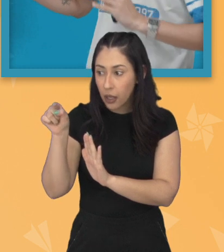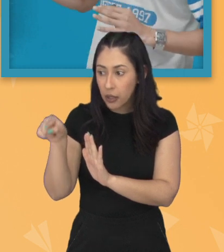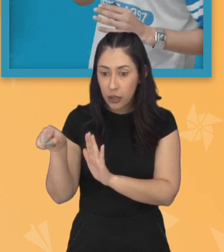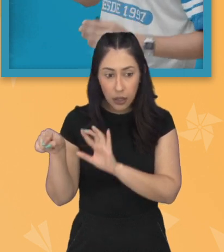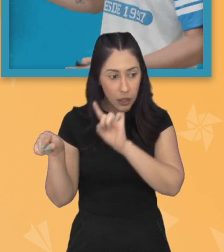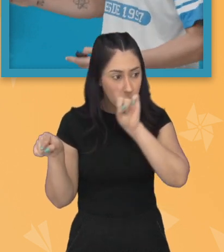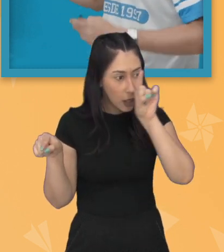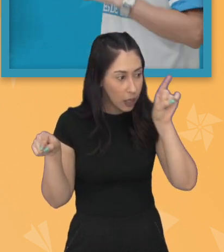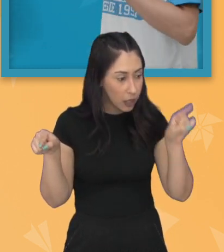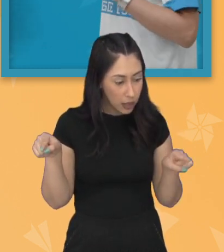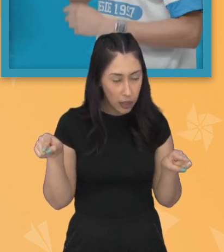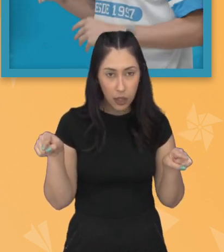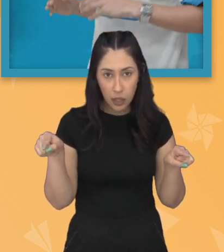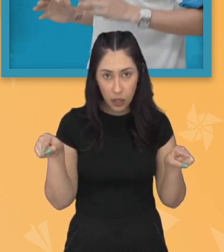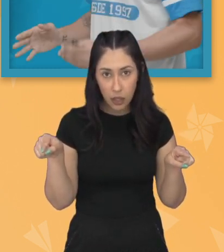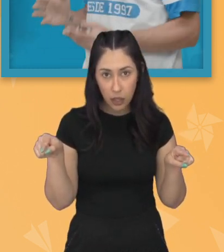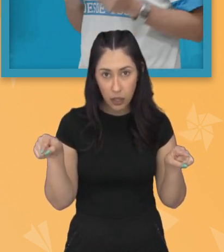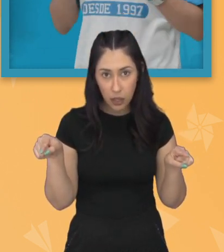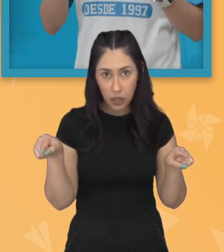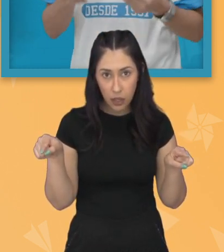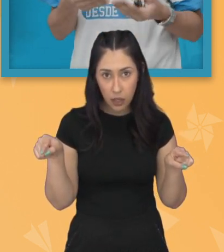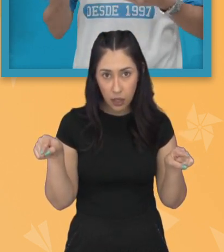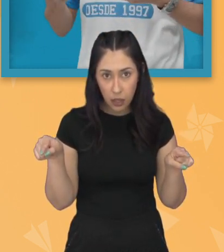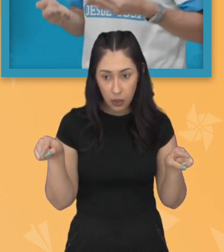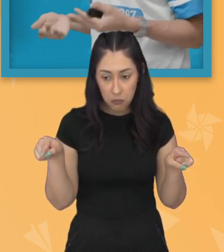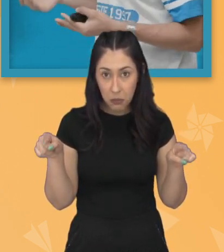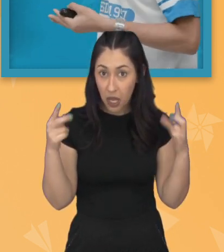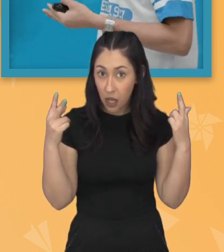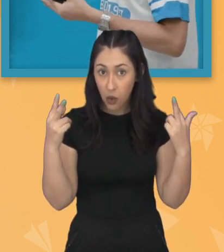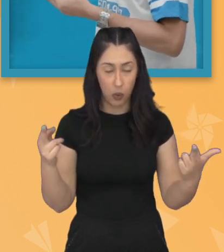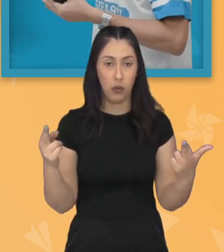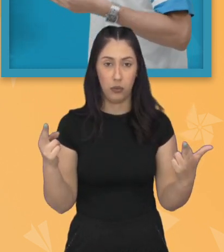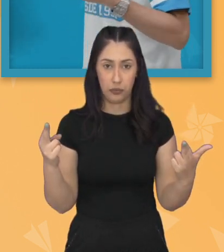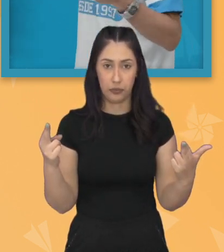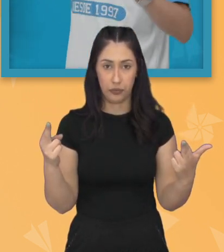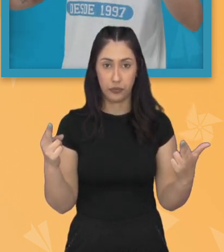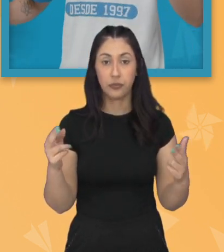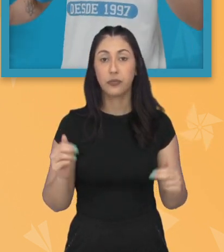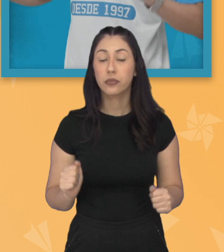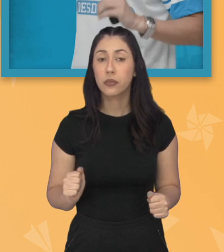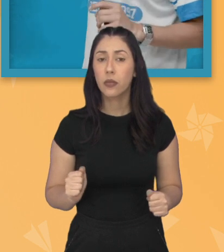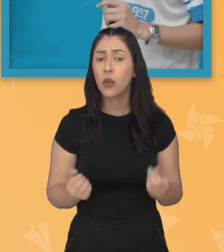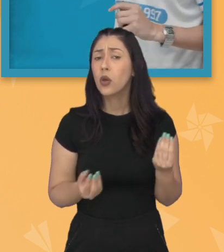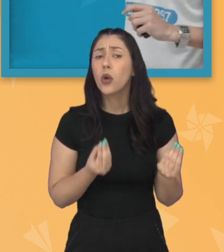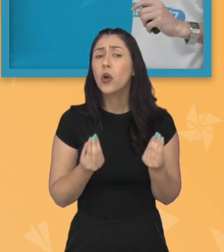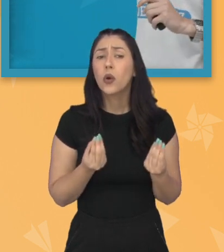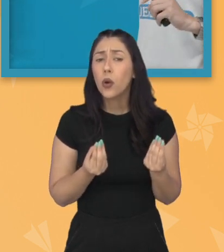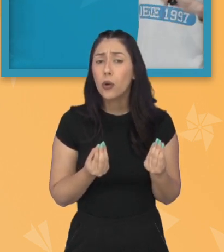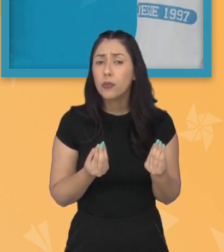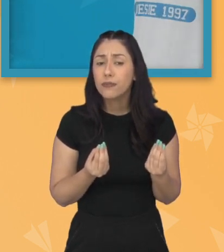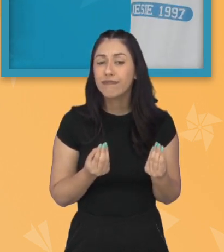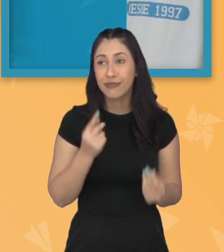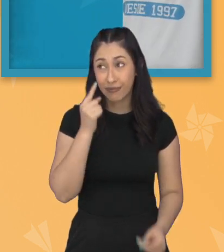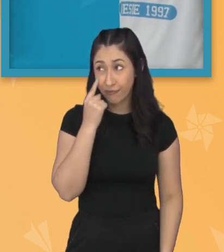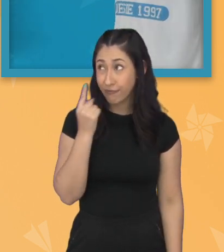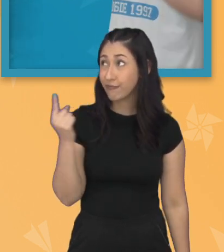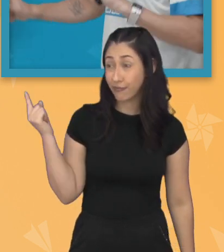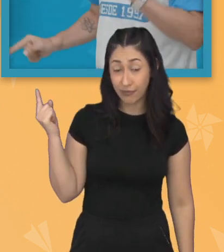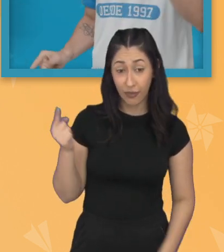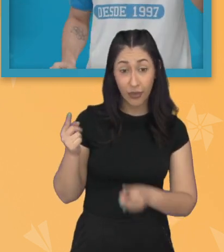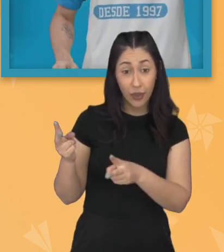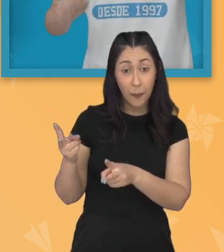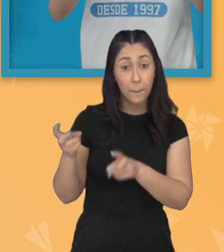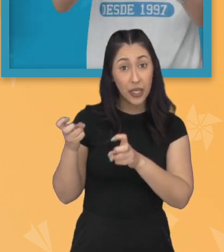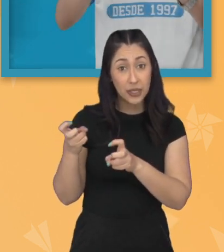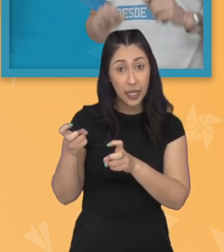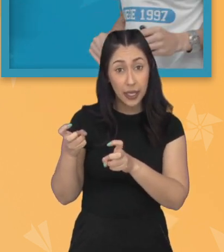negrito para vocês, em ambos os lados da equação. Como a gente vai observar embaixo aqui na equação de formação de